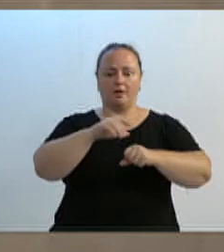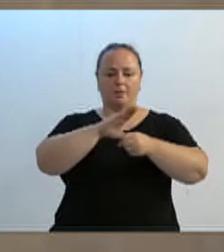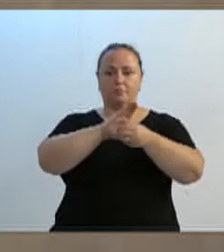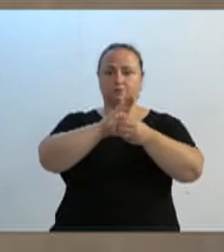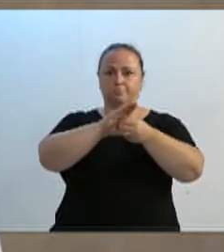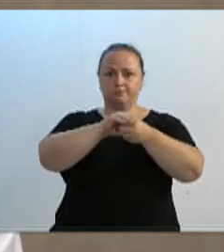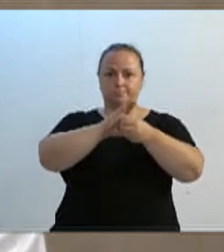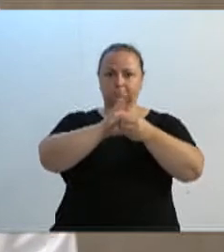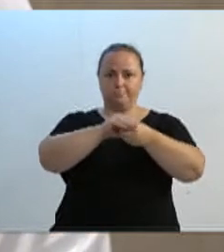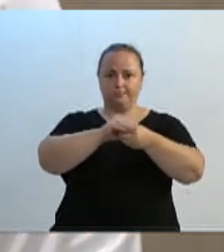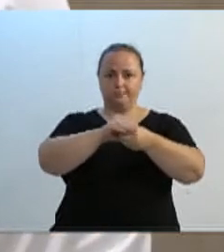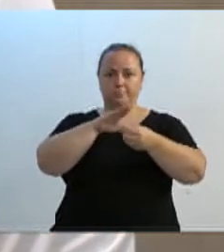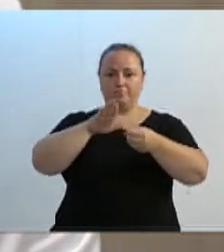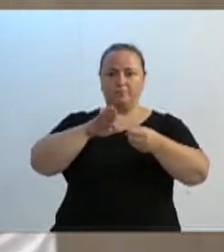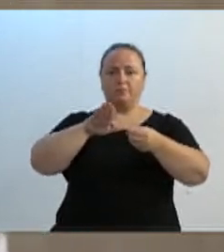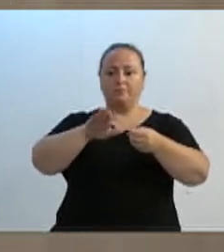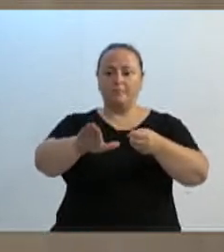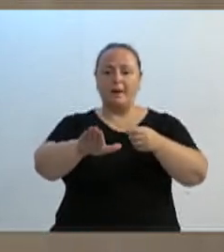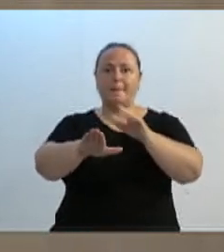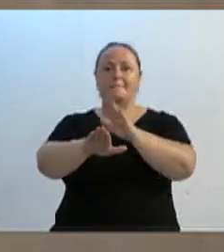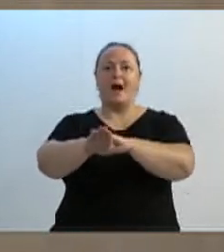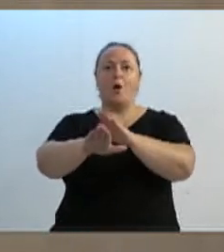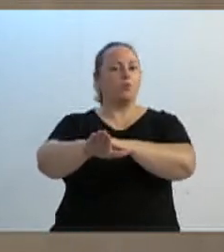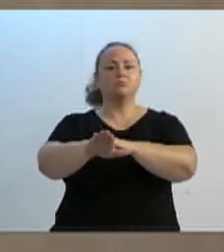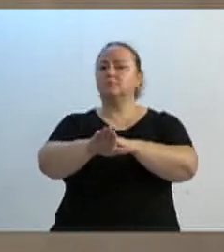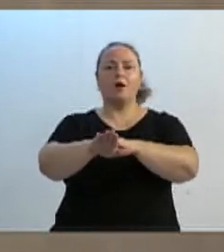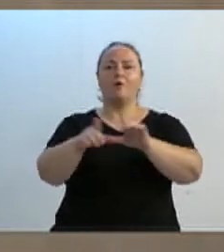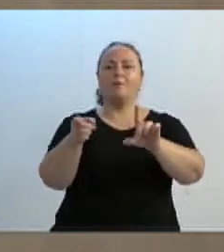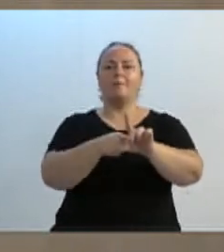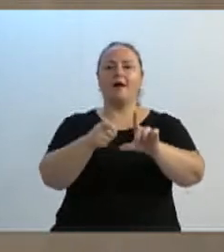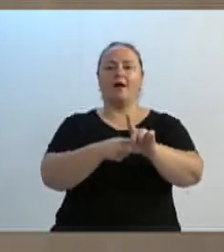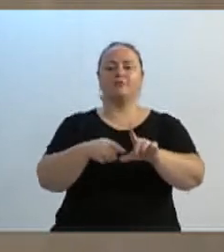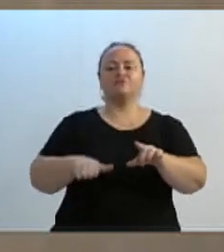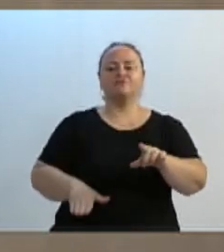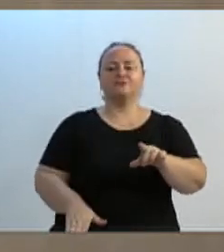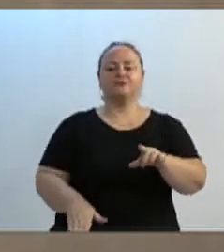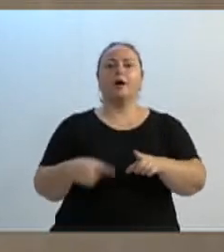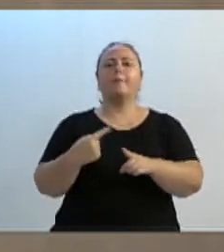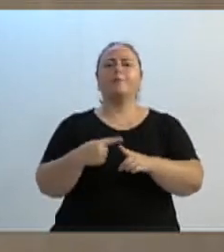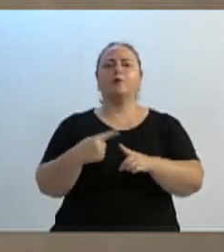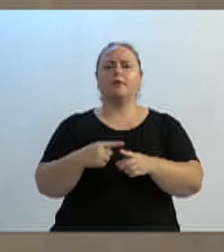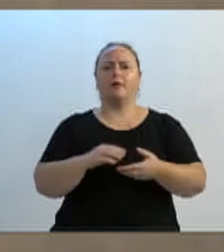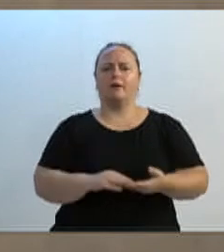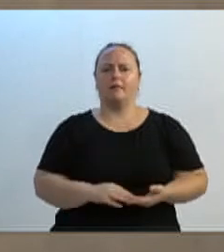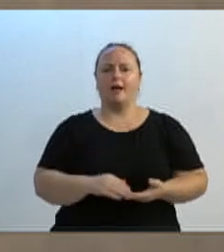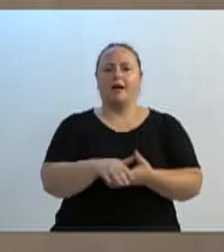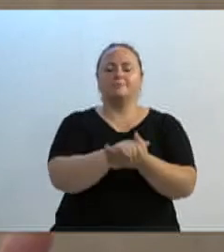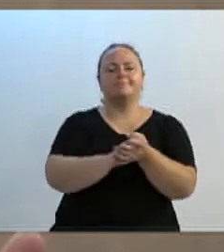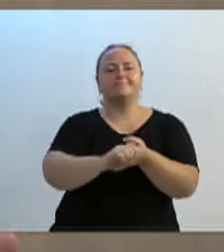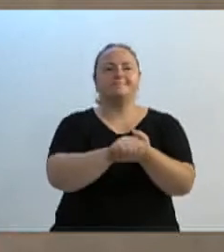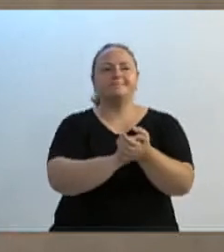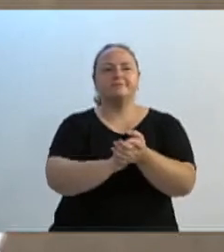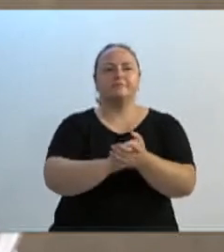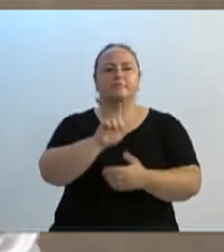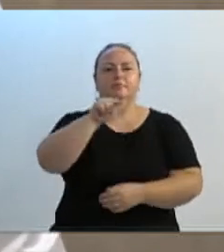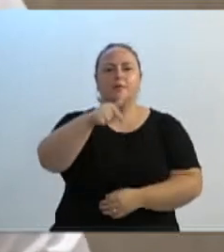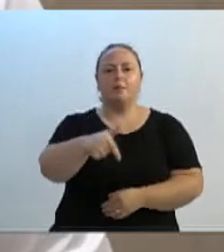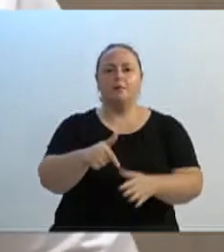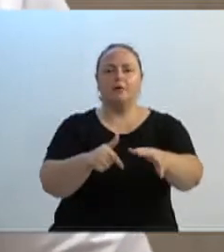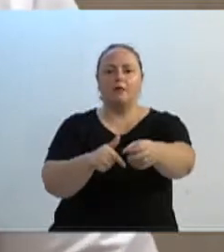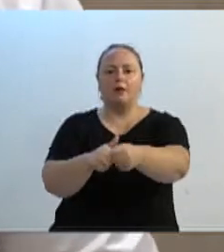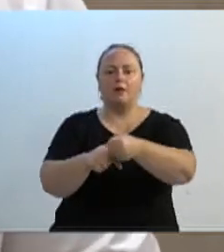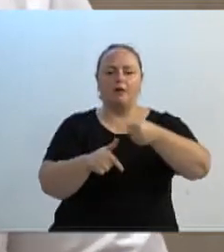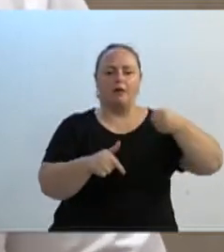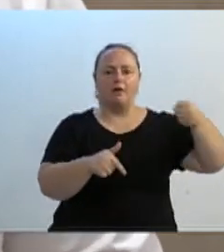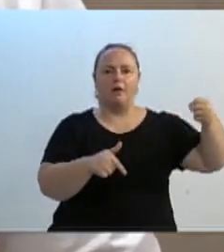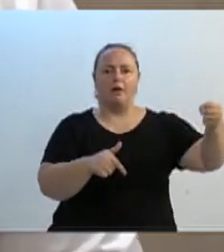da torneira com o pé. Justamente por quê? Porque você lava a sua mão e, infelizmente, quando você tem que fechar, você tem